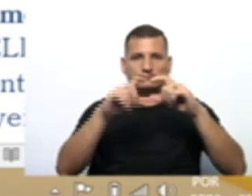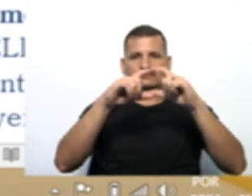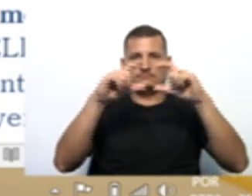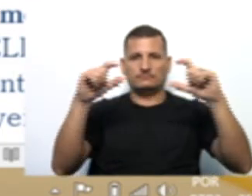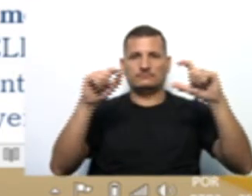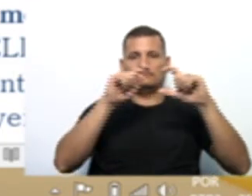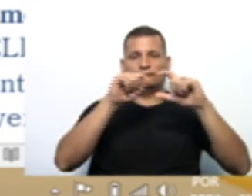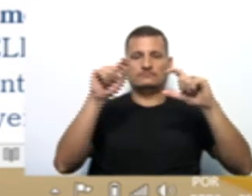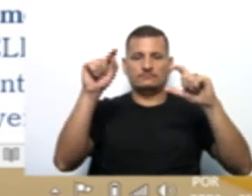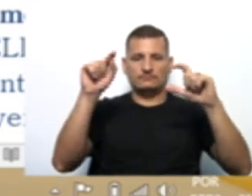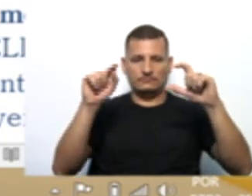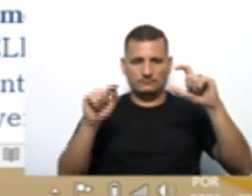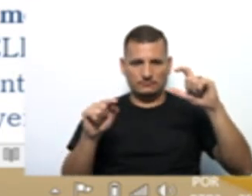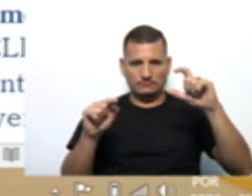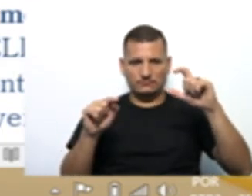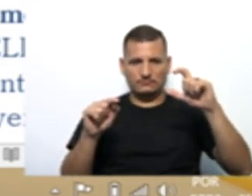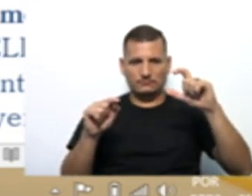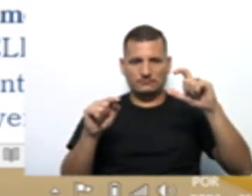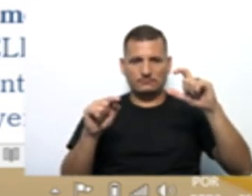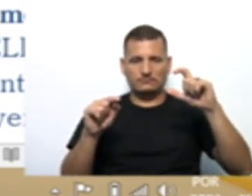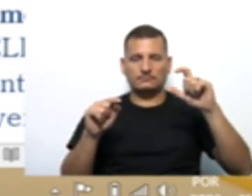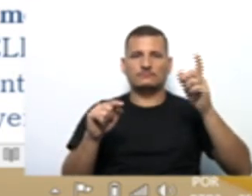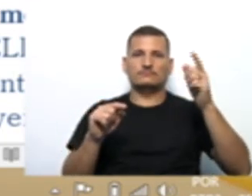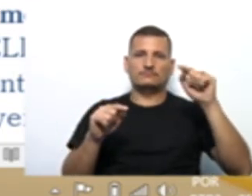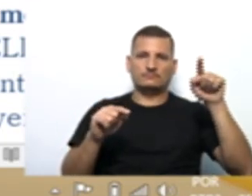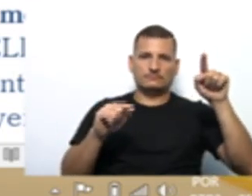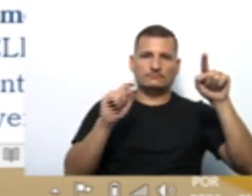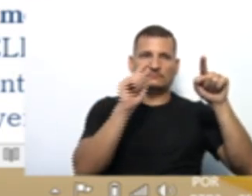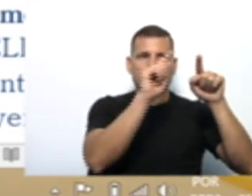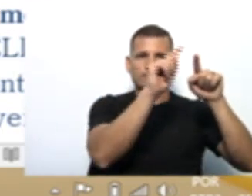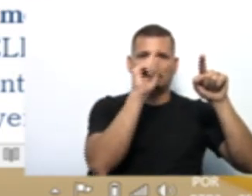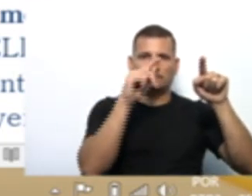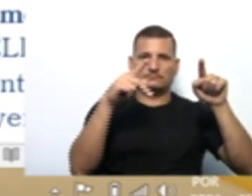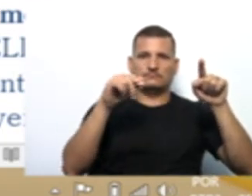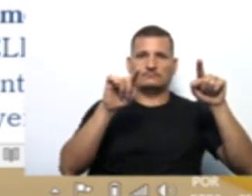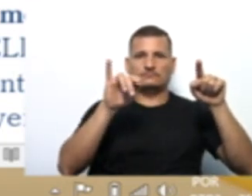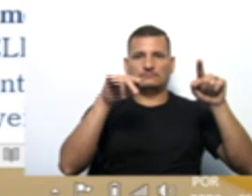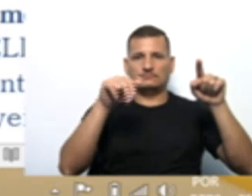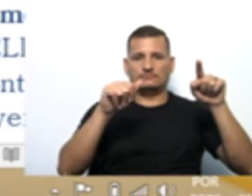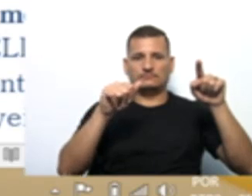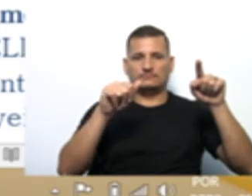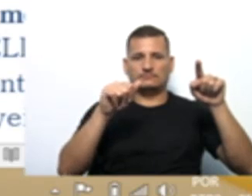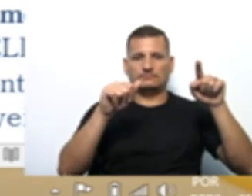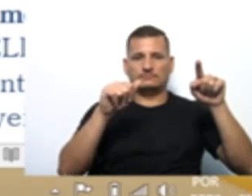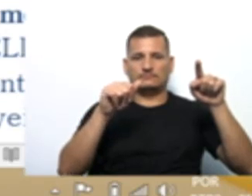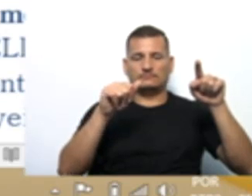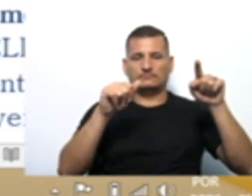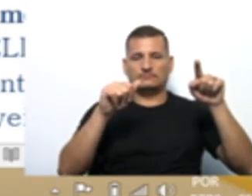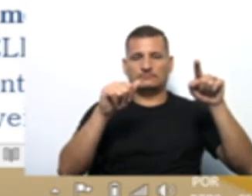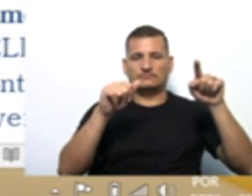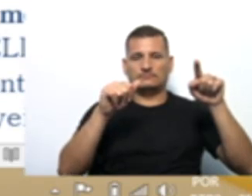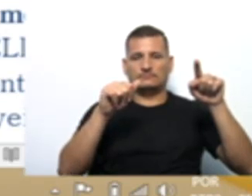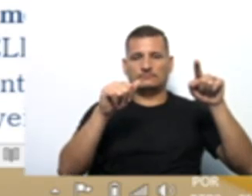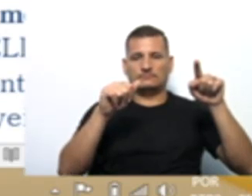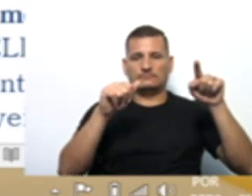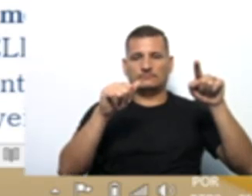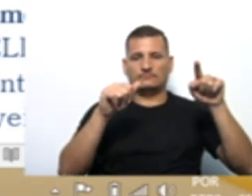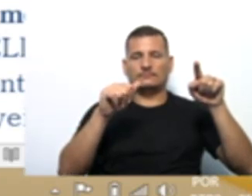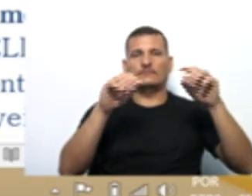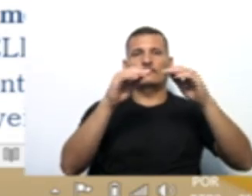a formatação. Você vai na aba Página Inicial, ela vai abrir algumas